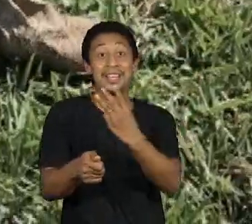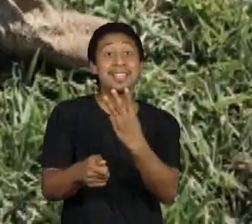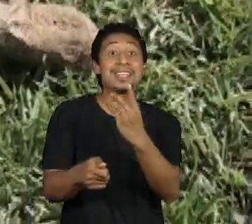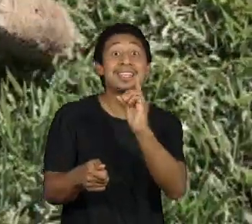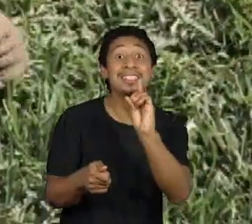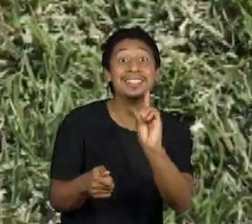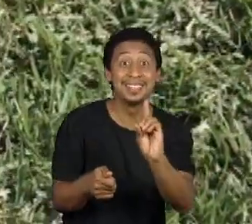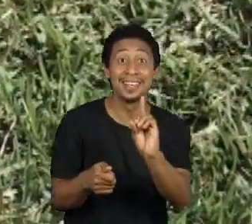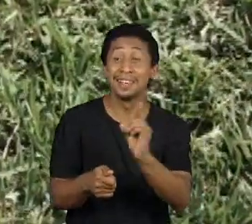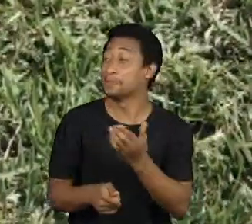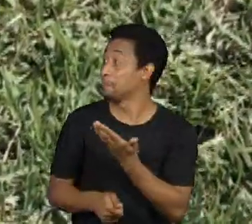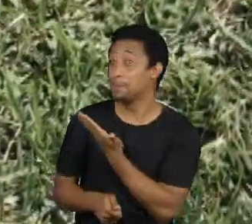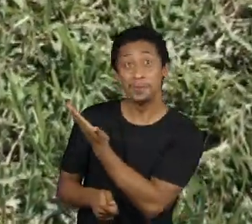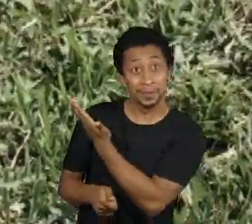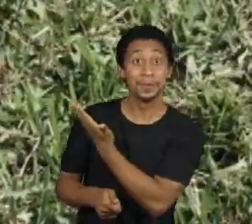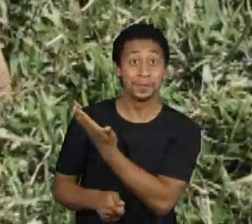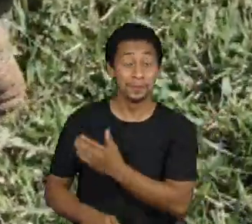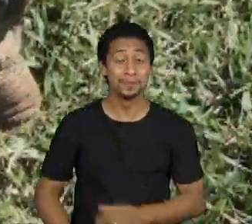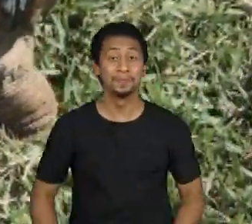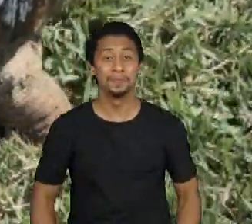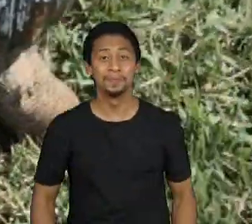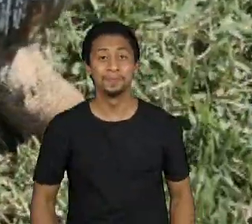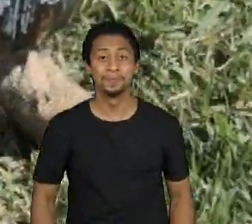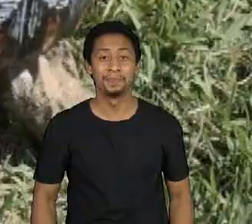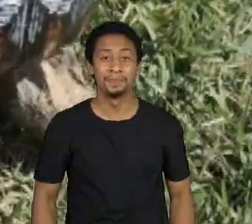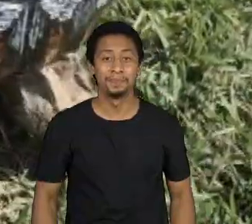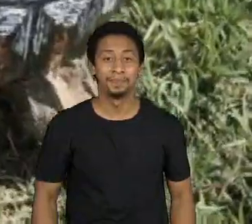de jabuti ferida em incêndio.